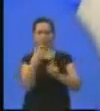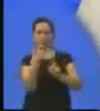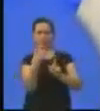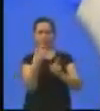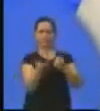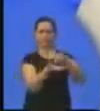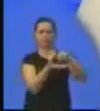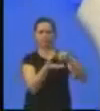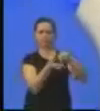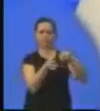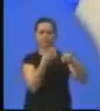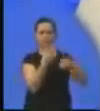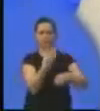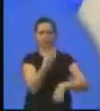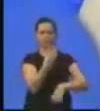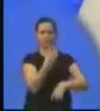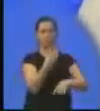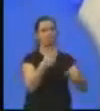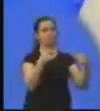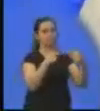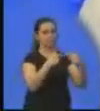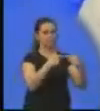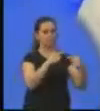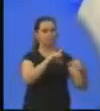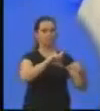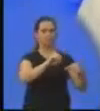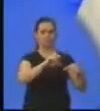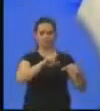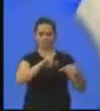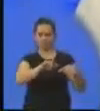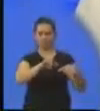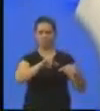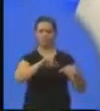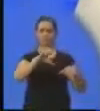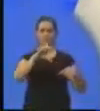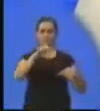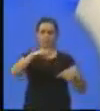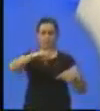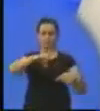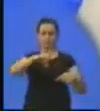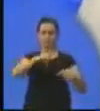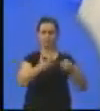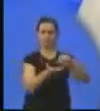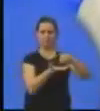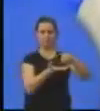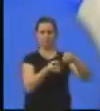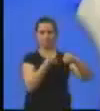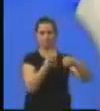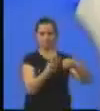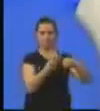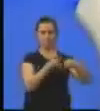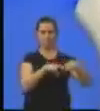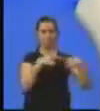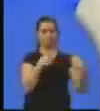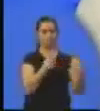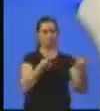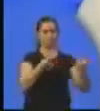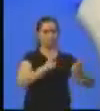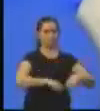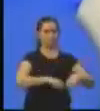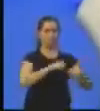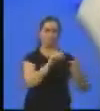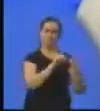base 3. Então, dá log de 9 na base 3, portanto, você pode fazer ou